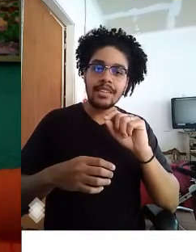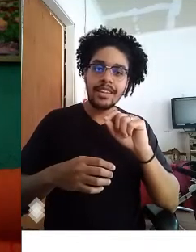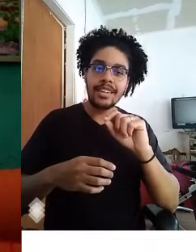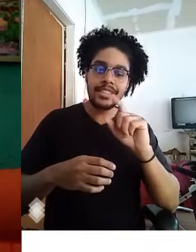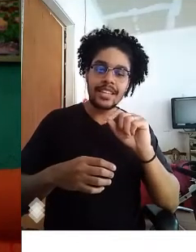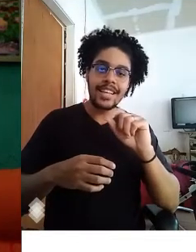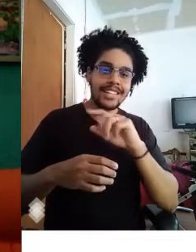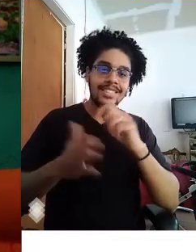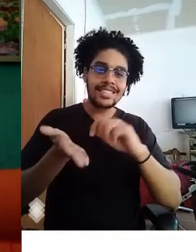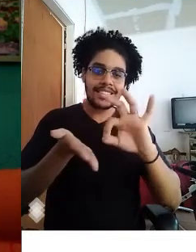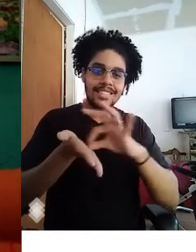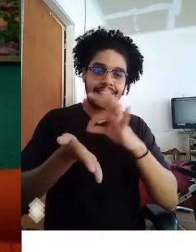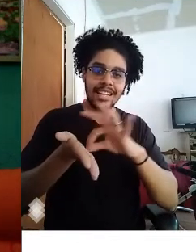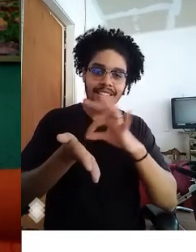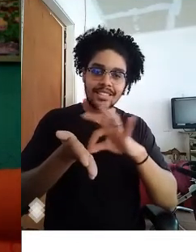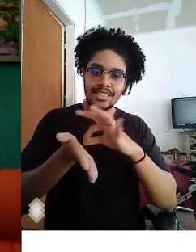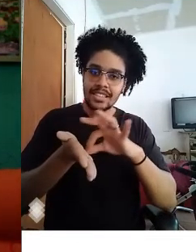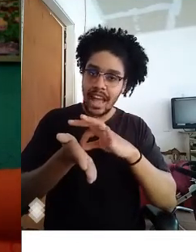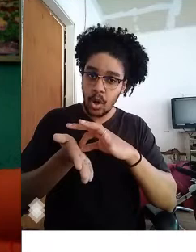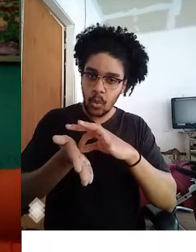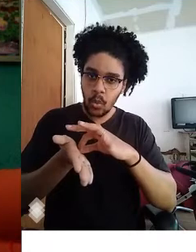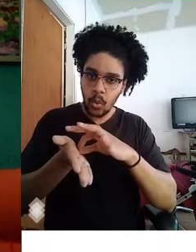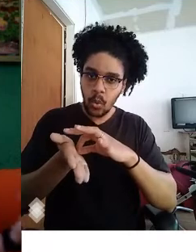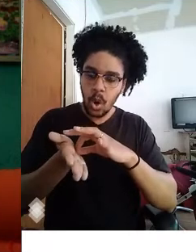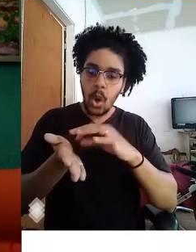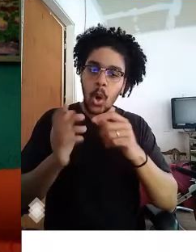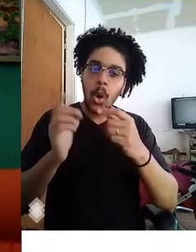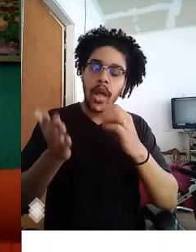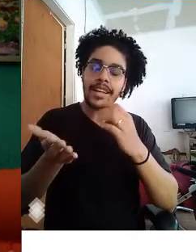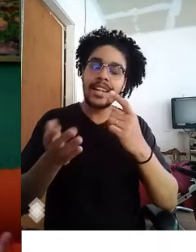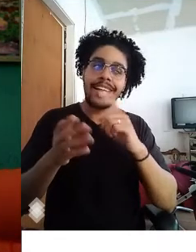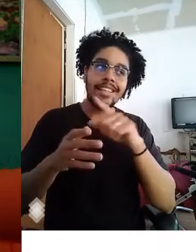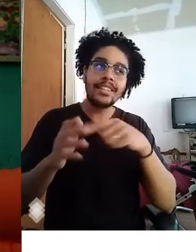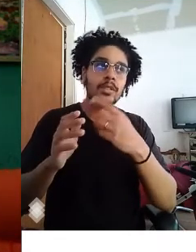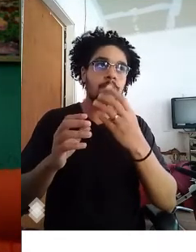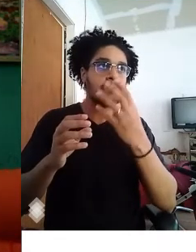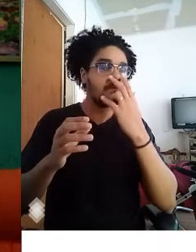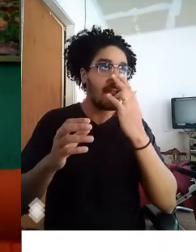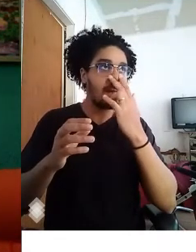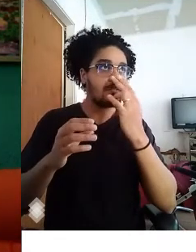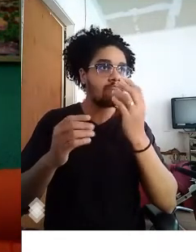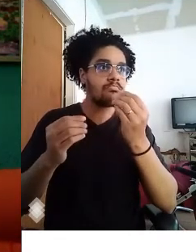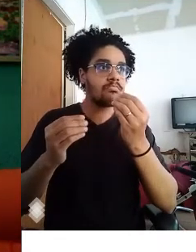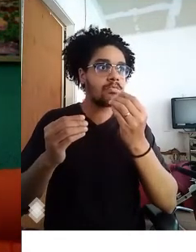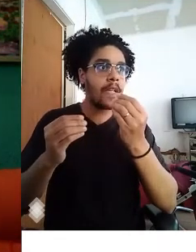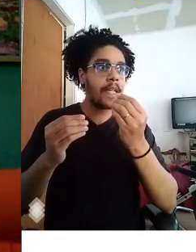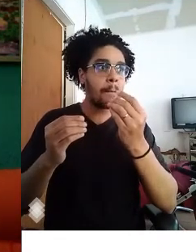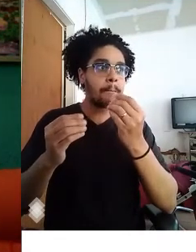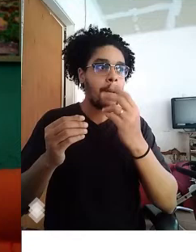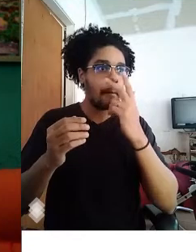curioso? Assinou um contrato comprando soja dos Estados Unidos. Então, para vocês verem